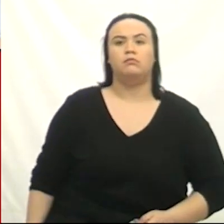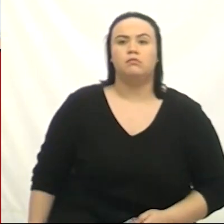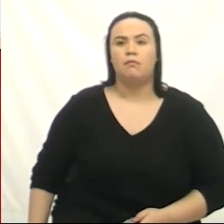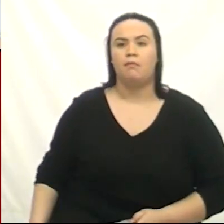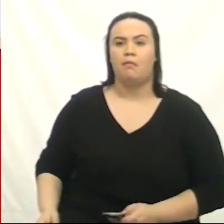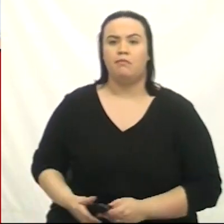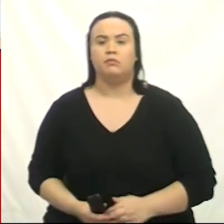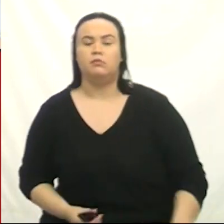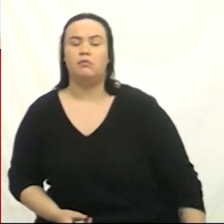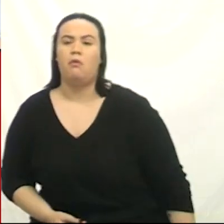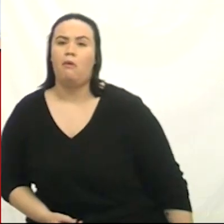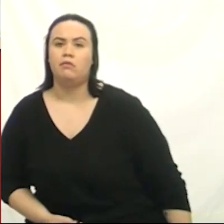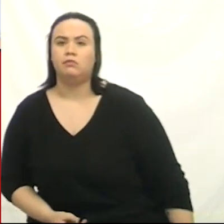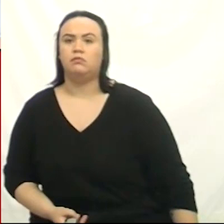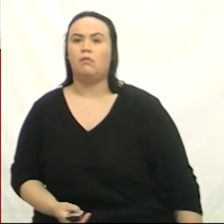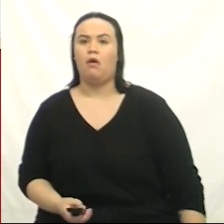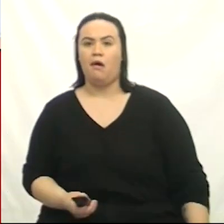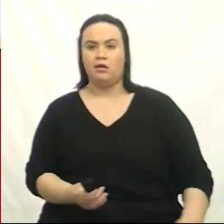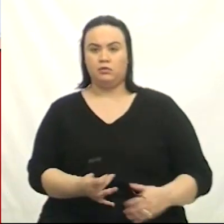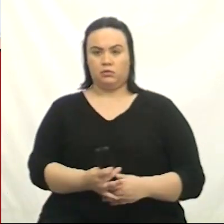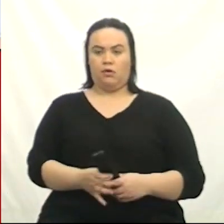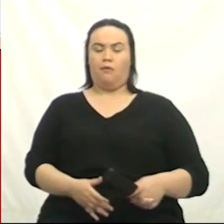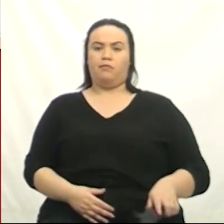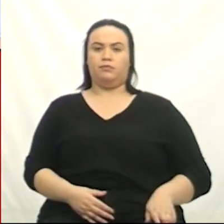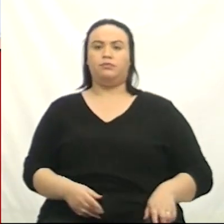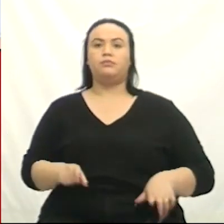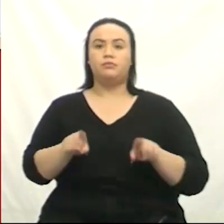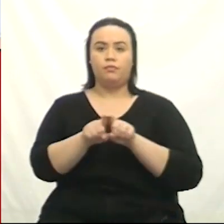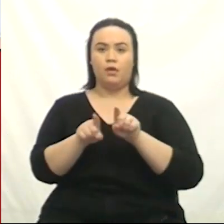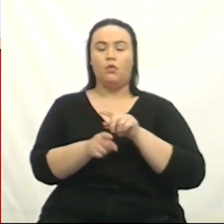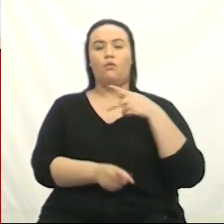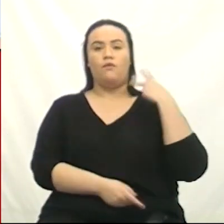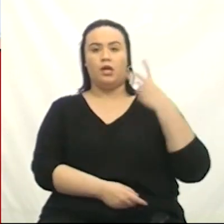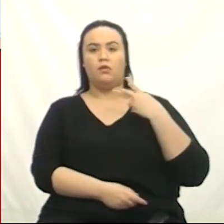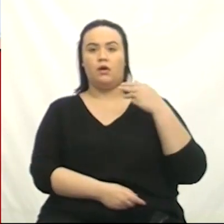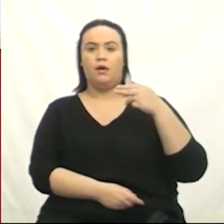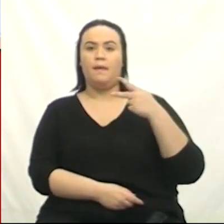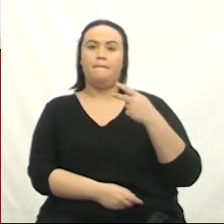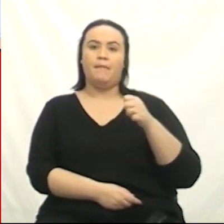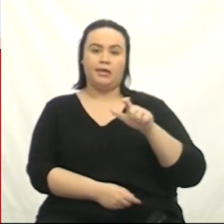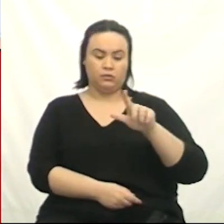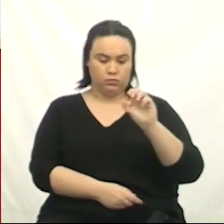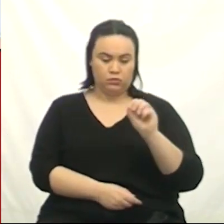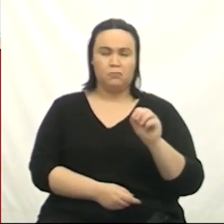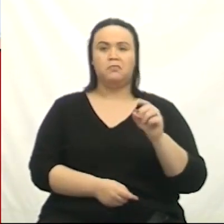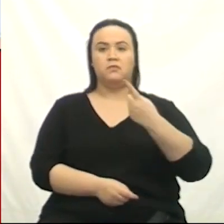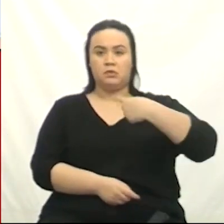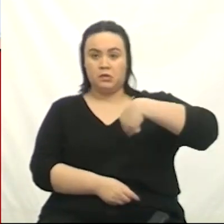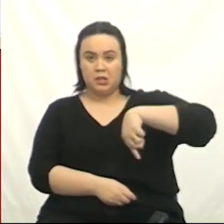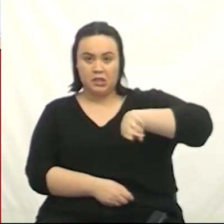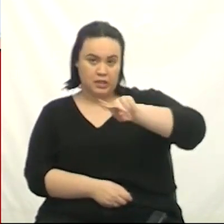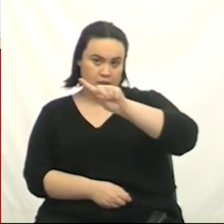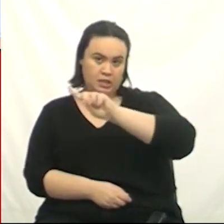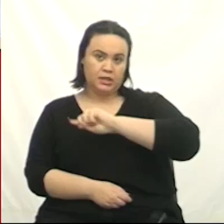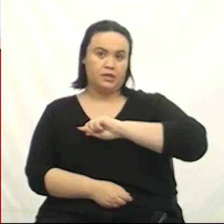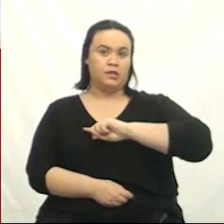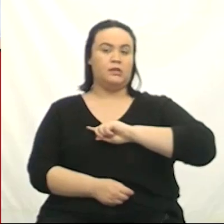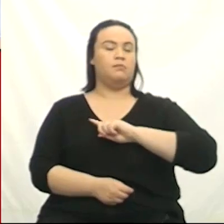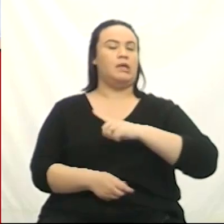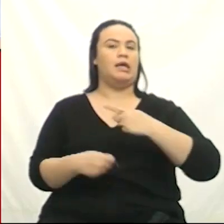quero também parabenizar o vereador Paulo Ferraresi pela essa moção. Vocês merecem todo esse